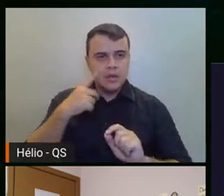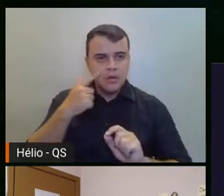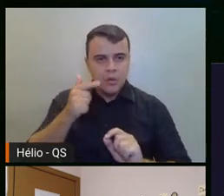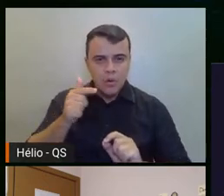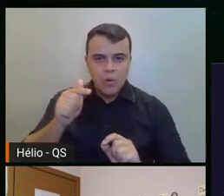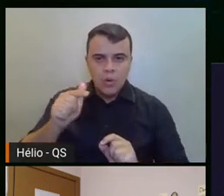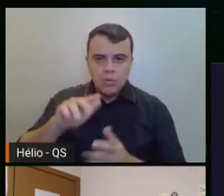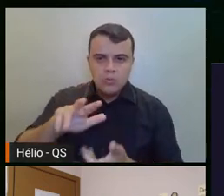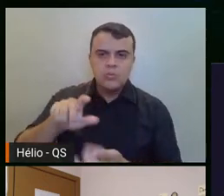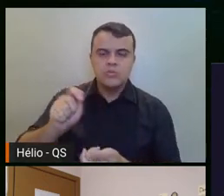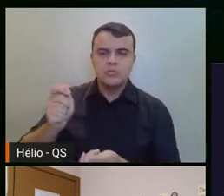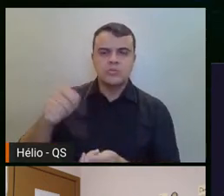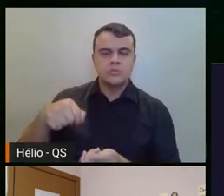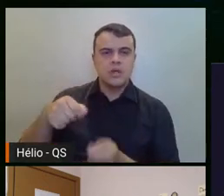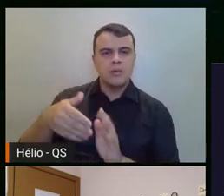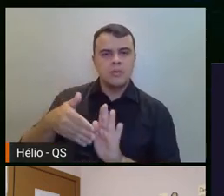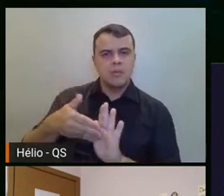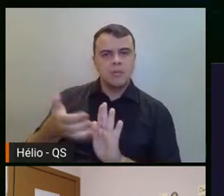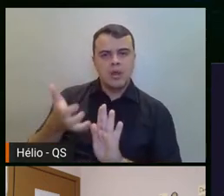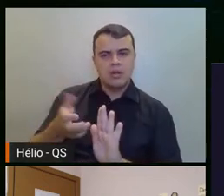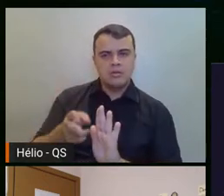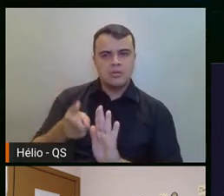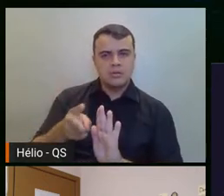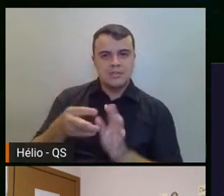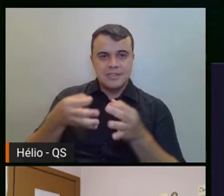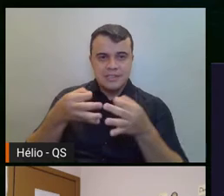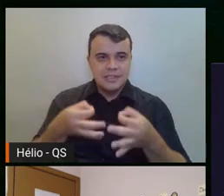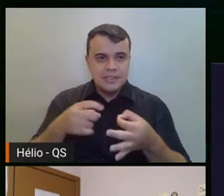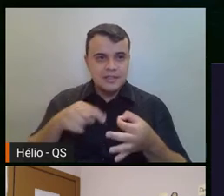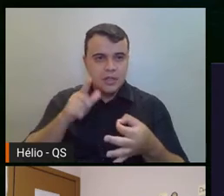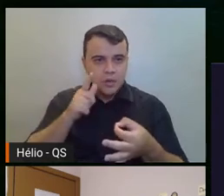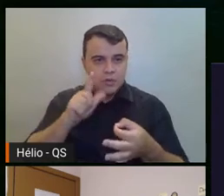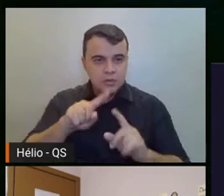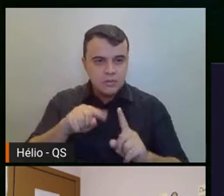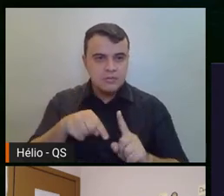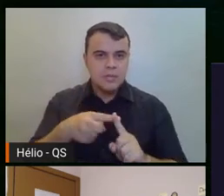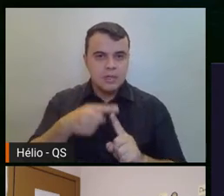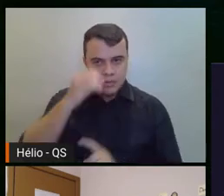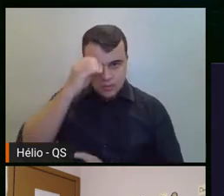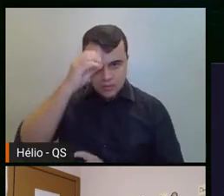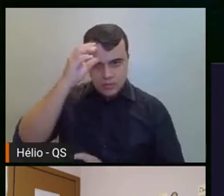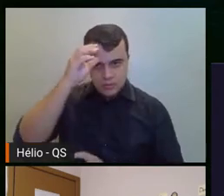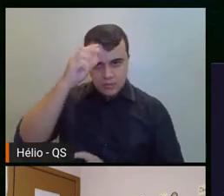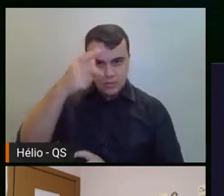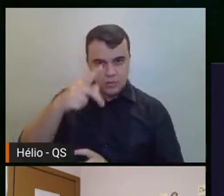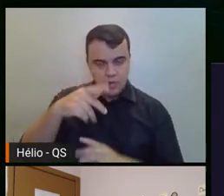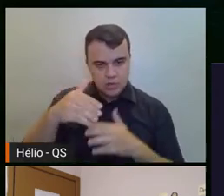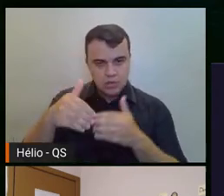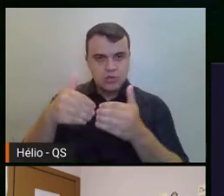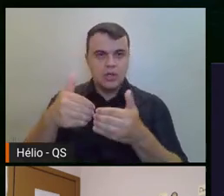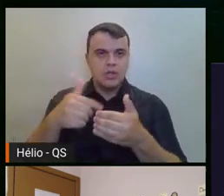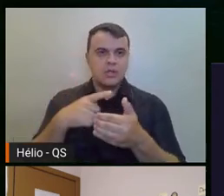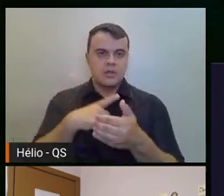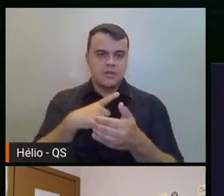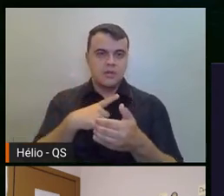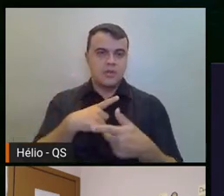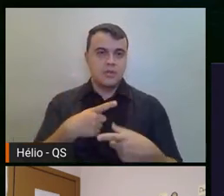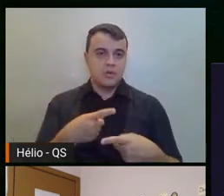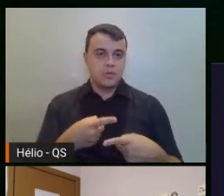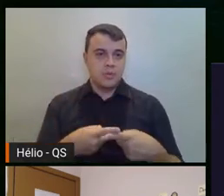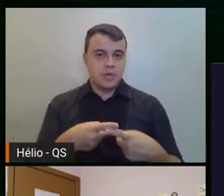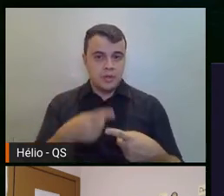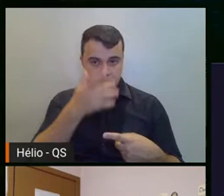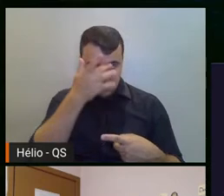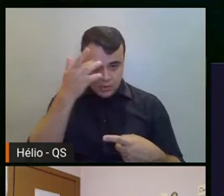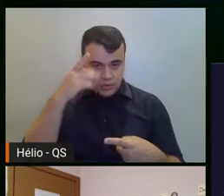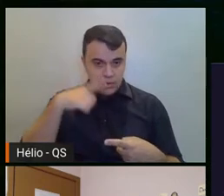outro lado do Muro lá esse propõe a buscar eu tenho certeza que você vai ganhar muito conhecimento durante essa jornada né porque as pessoas